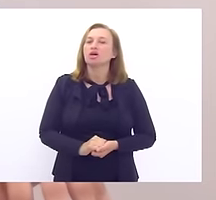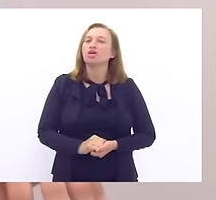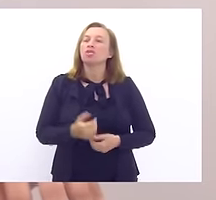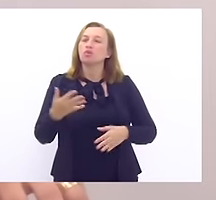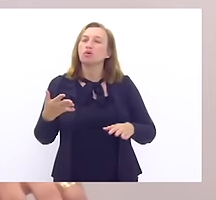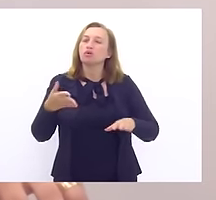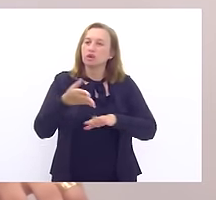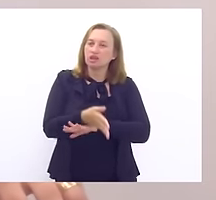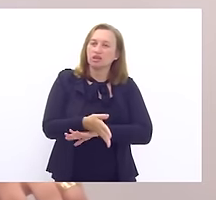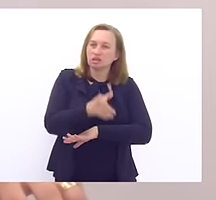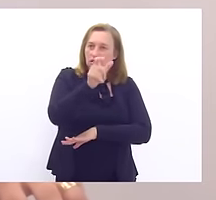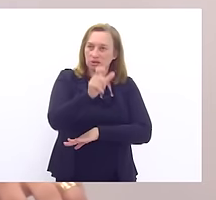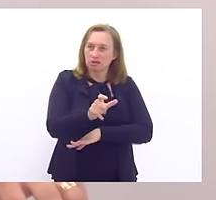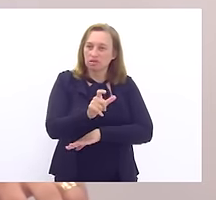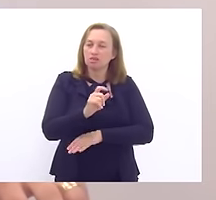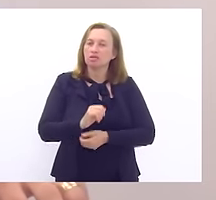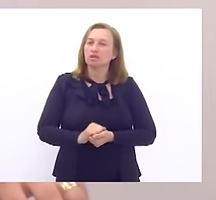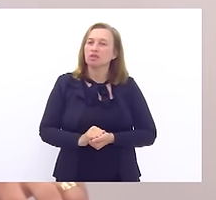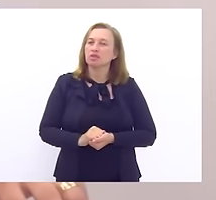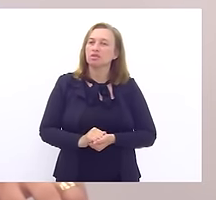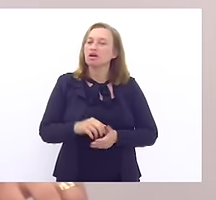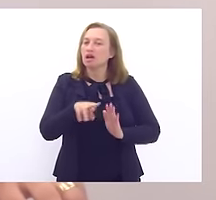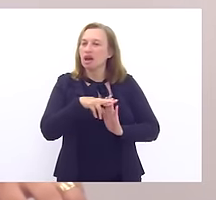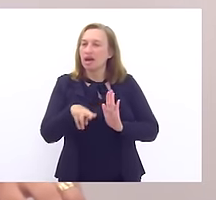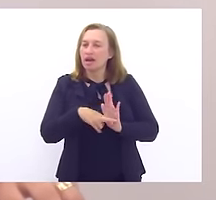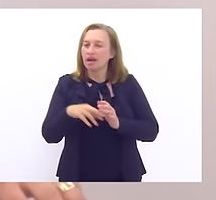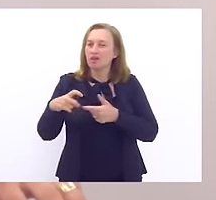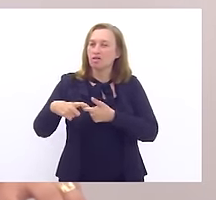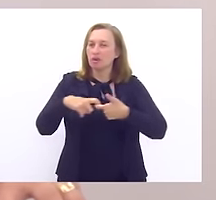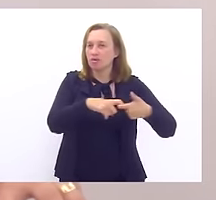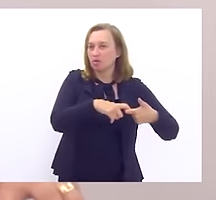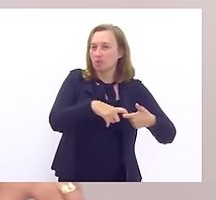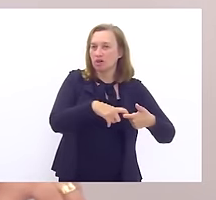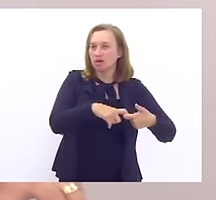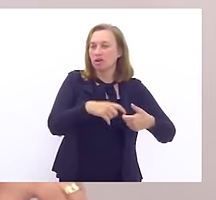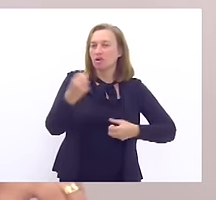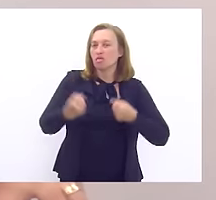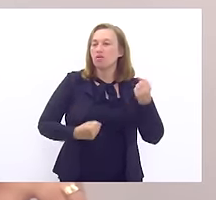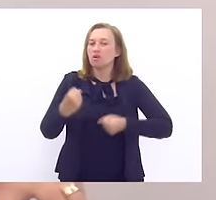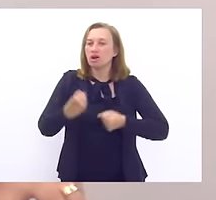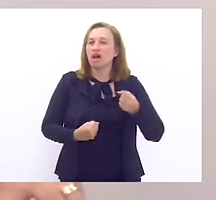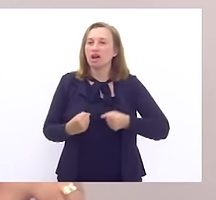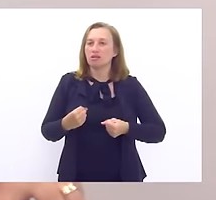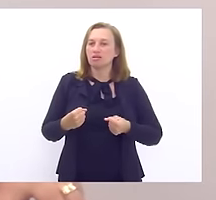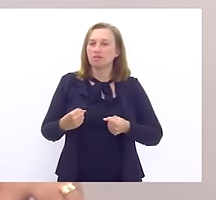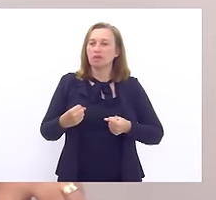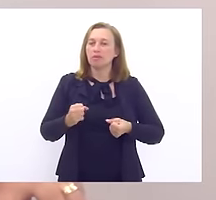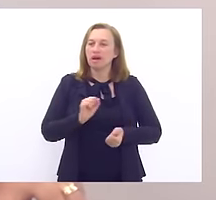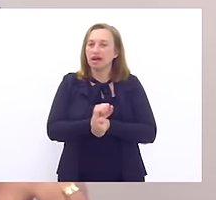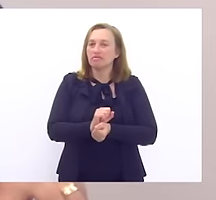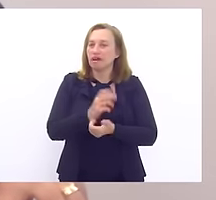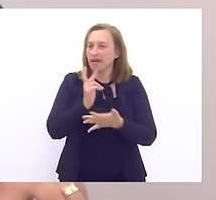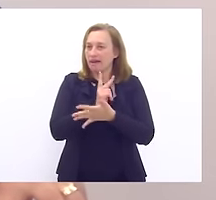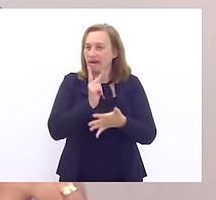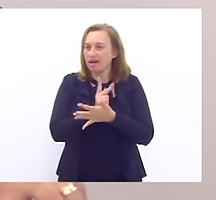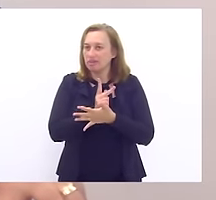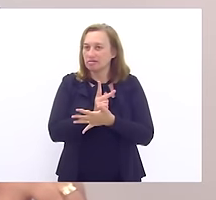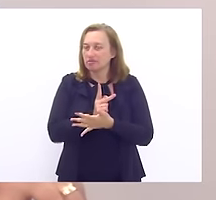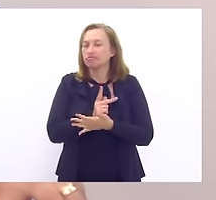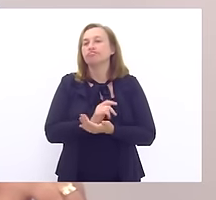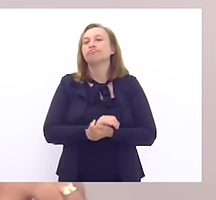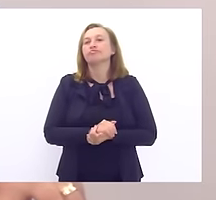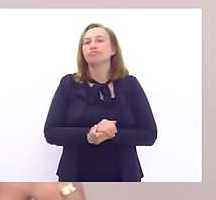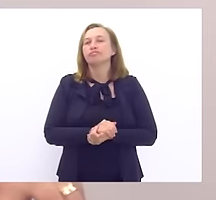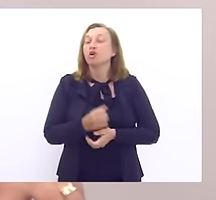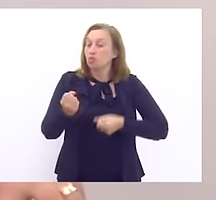entra o a regra que o reboque da ceup leva o carro que está estacionado irregularmente parado e regularmente E aí quando